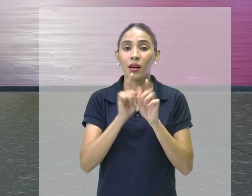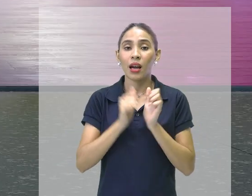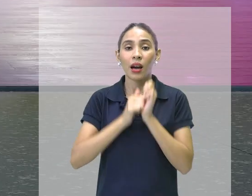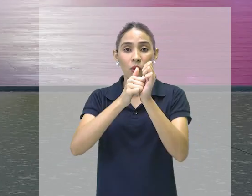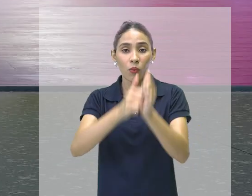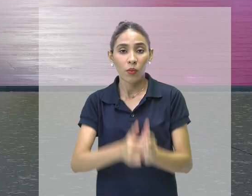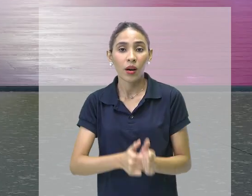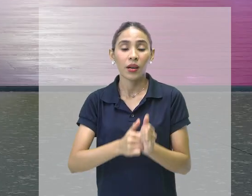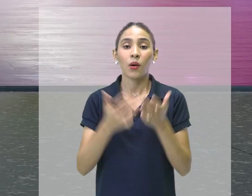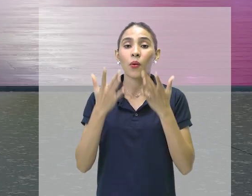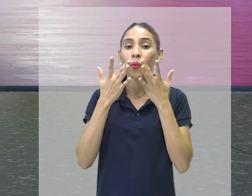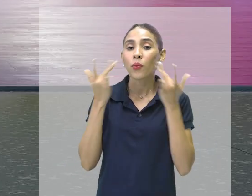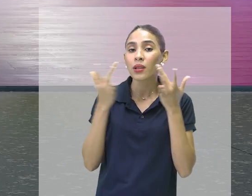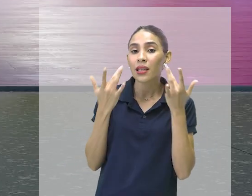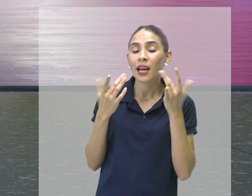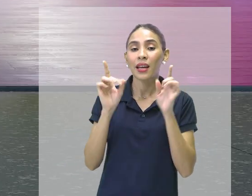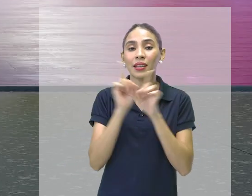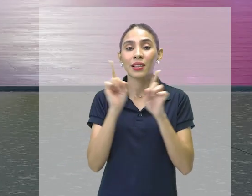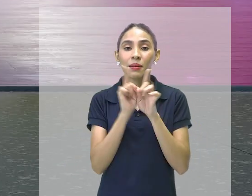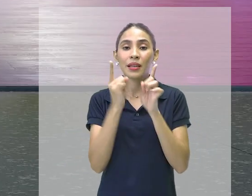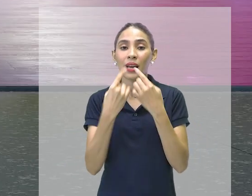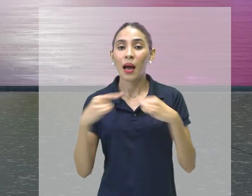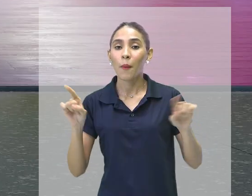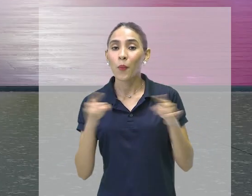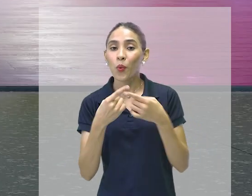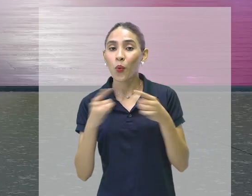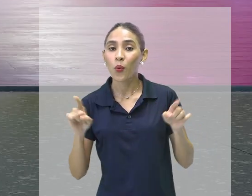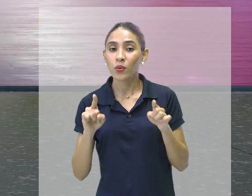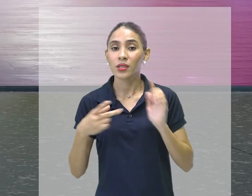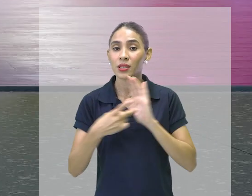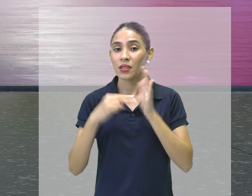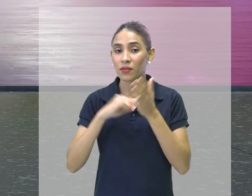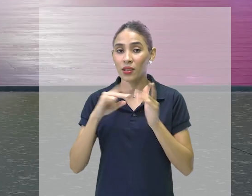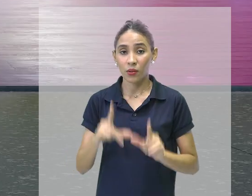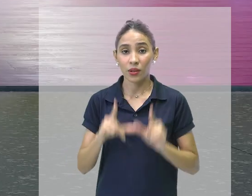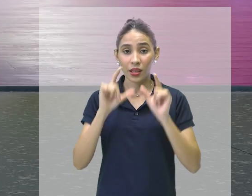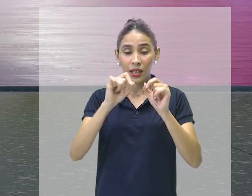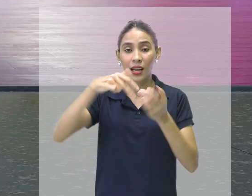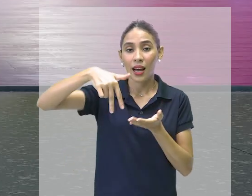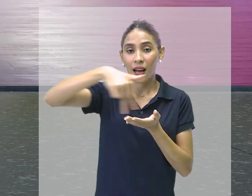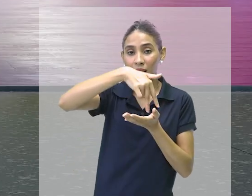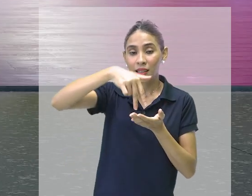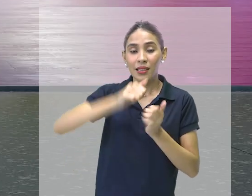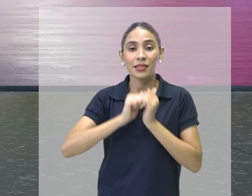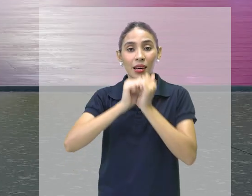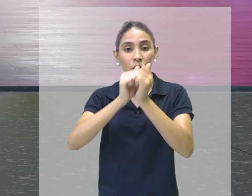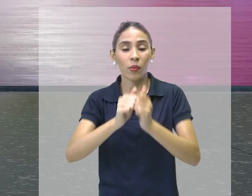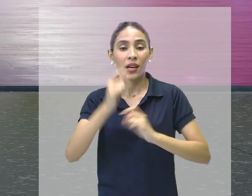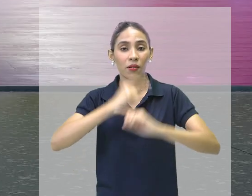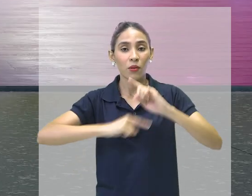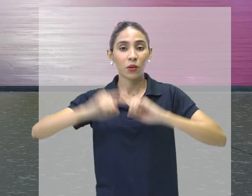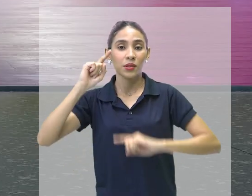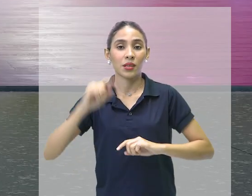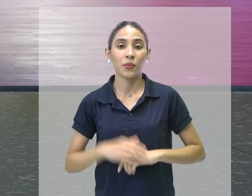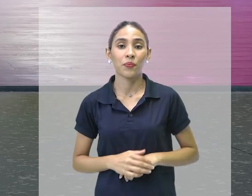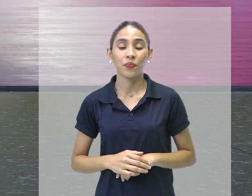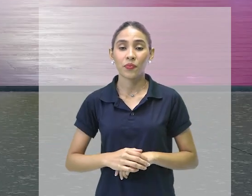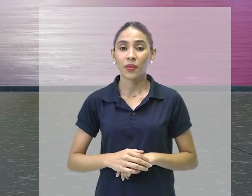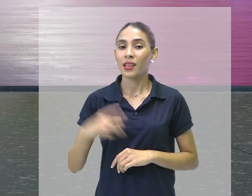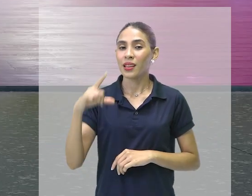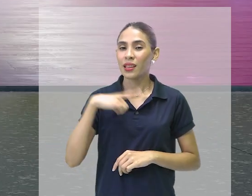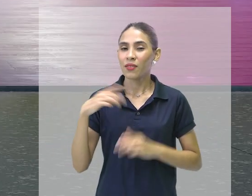Ela acompanha o teatro e a música, ou seja, a dança acompanha a nossa